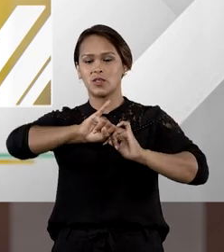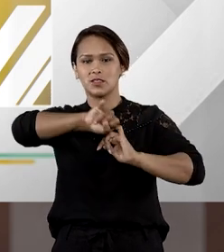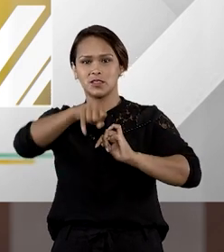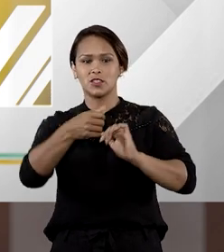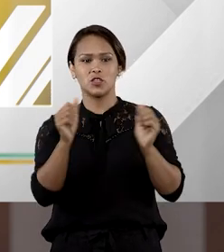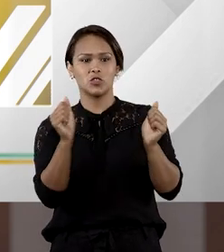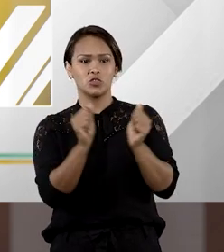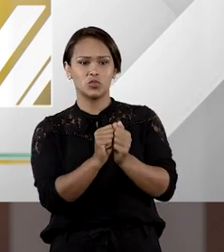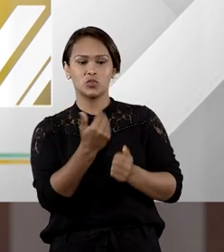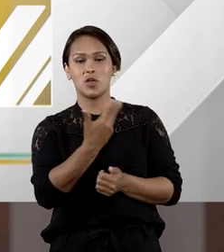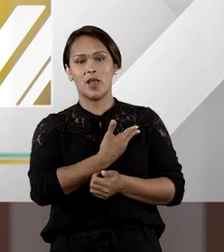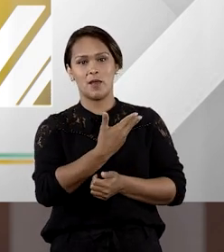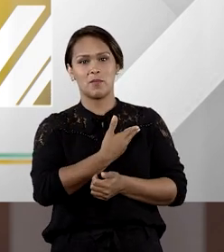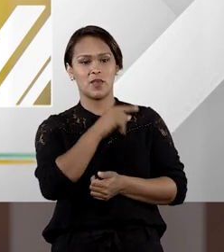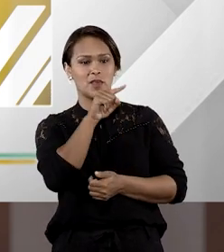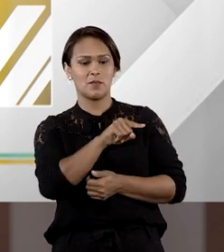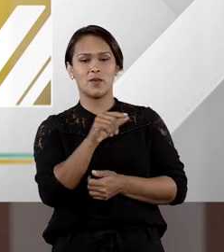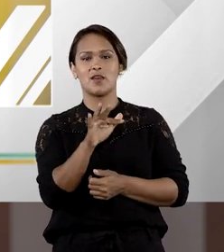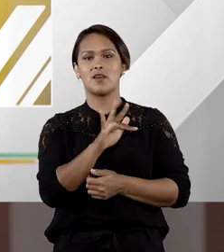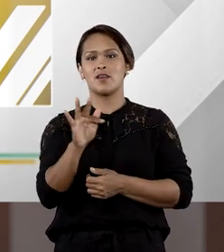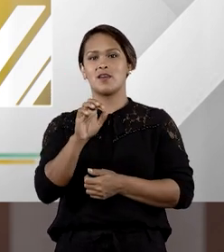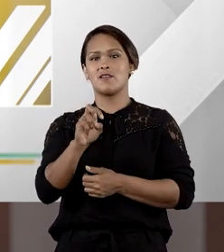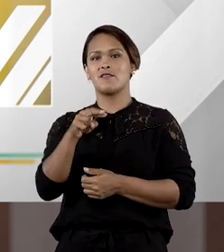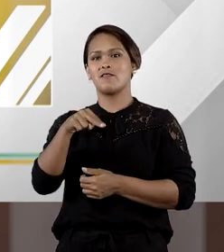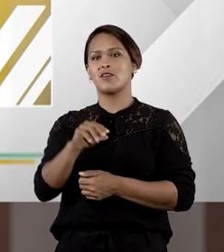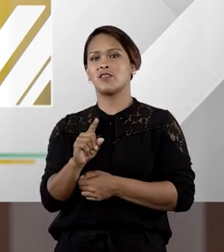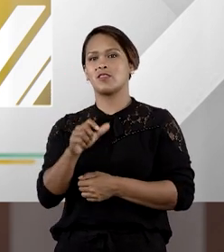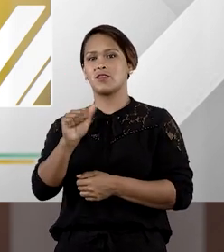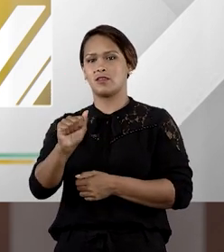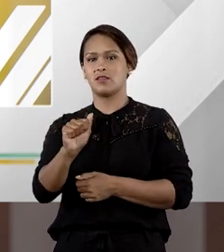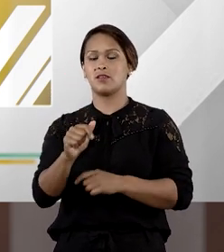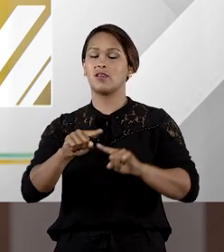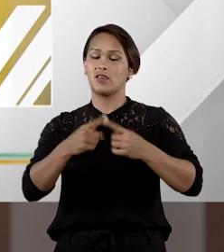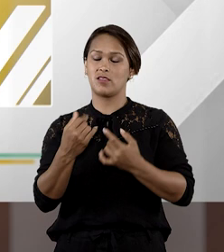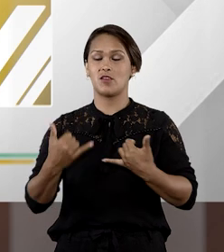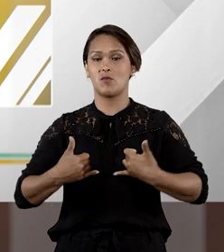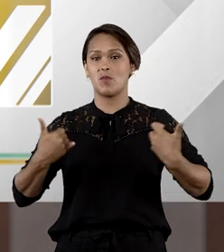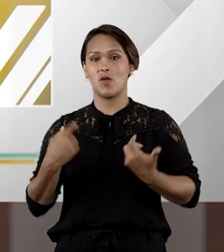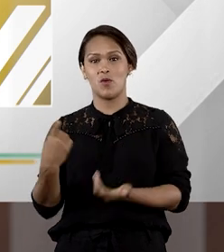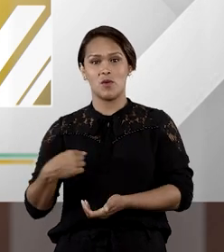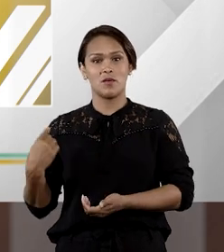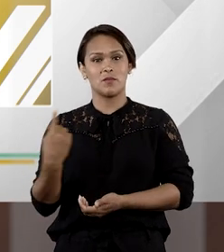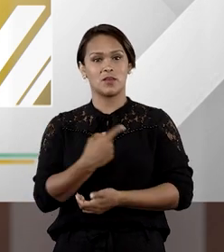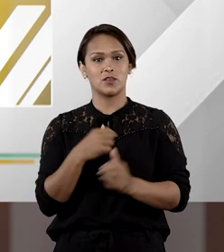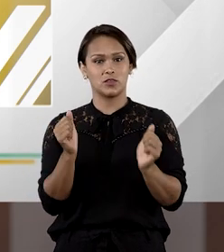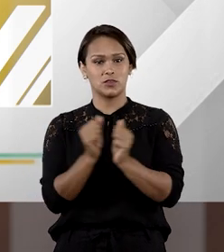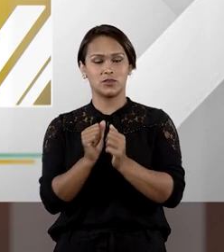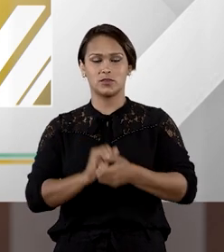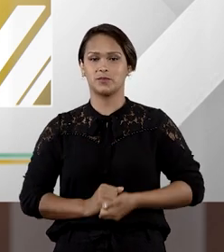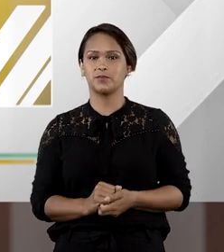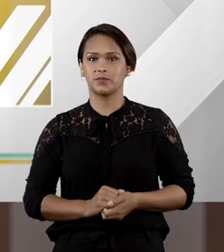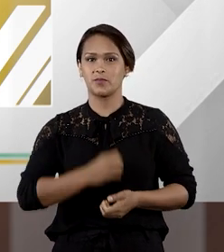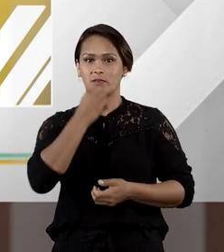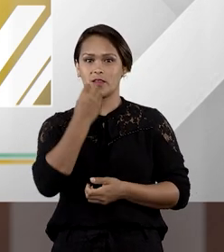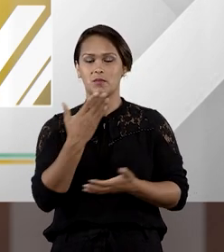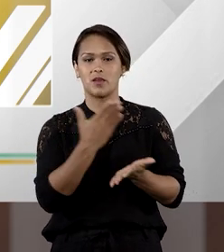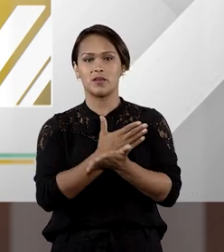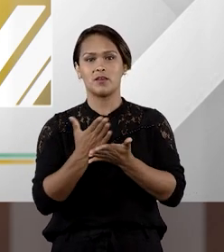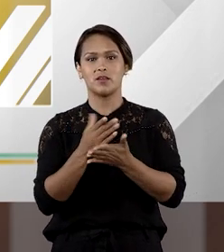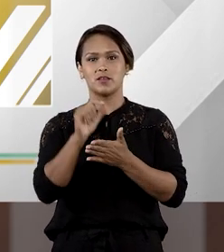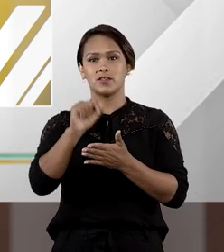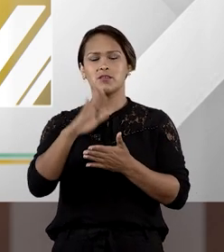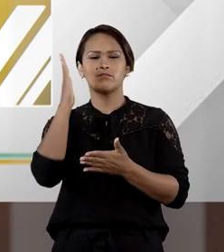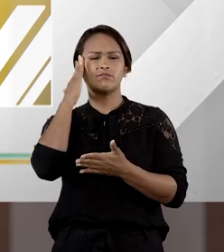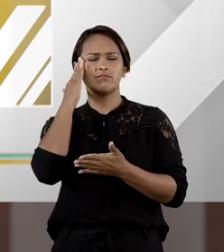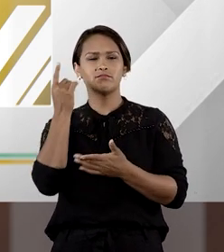STJ, com a minha querida irmã, a Fernanda Tartucci. Então, uma grande honra para nós. Bem, eu gostaria inicialmente